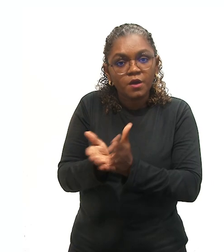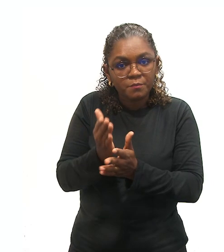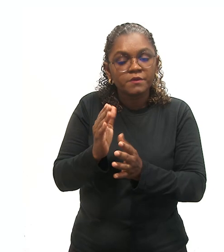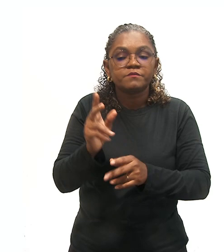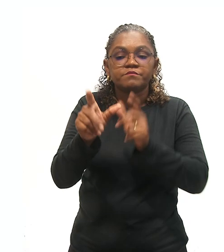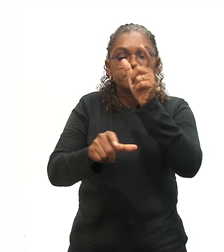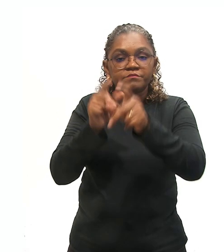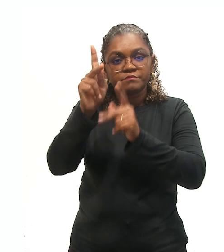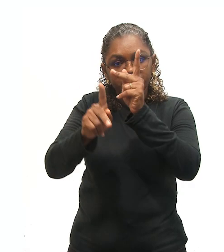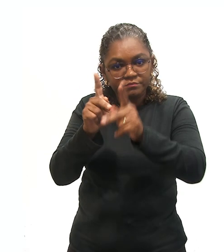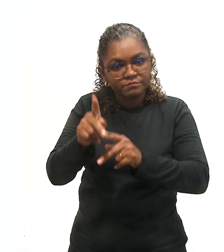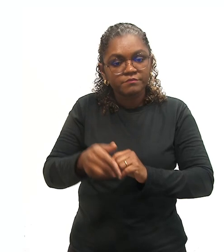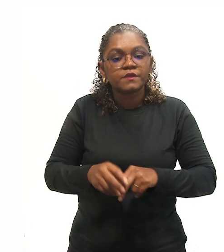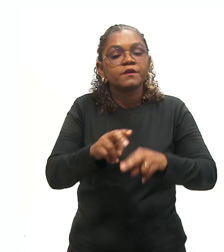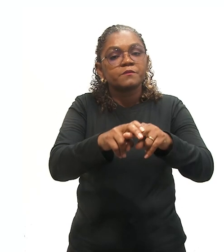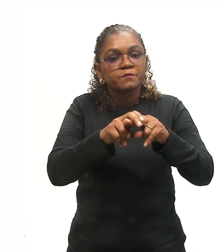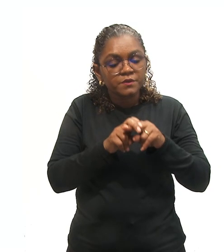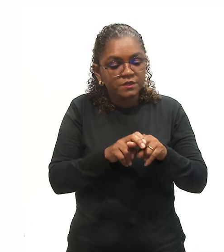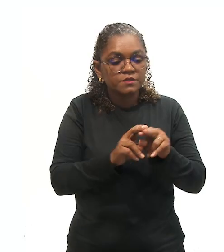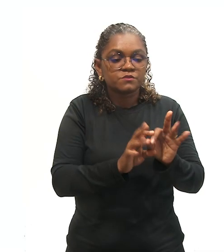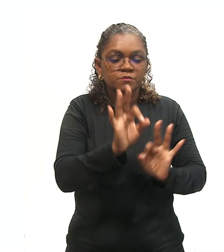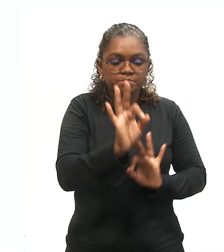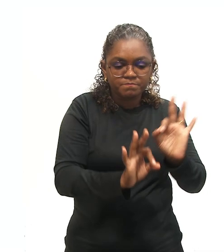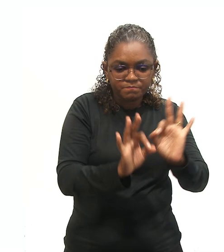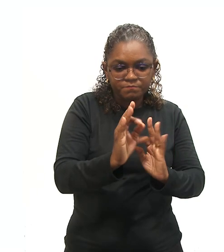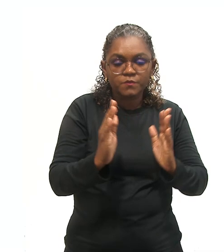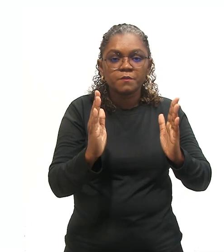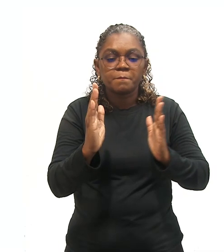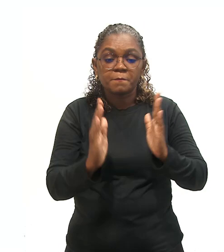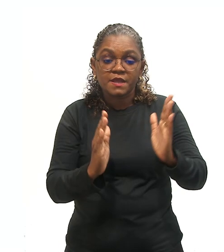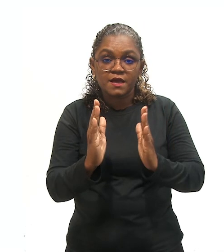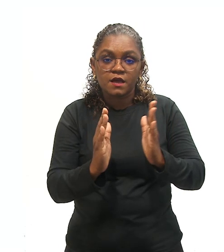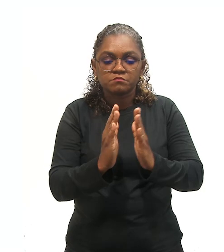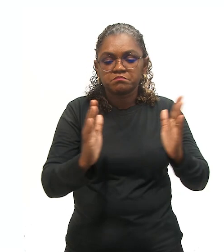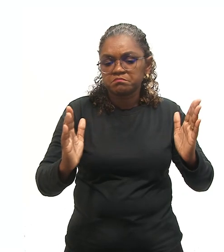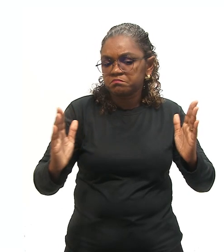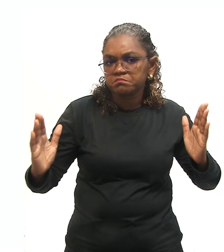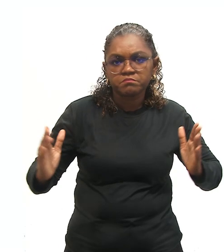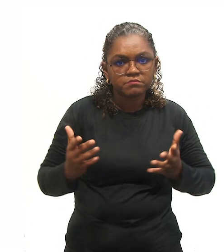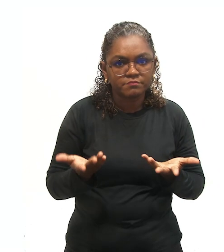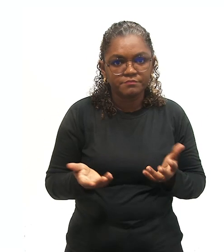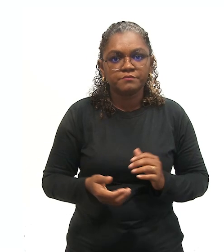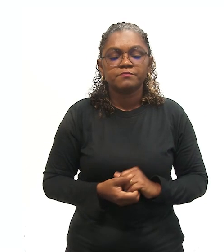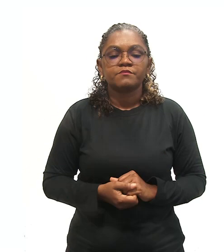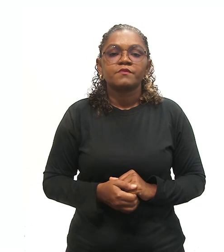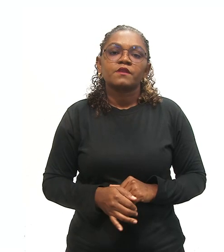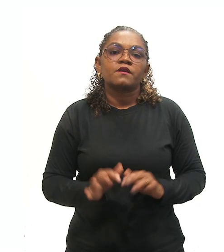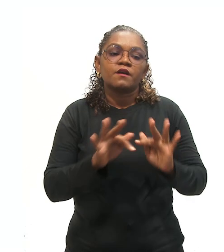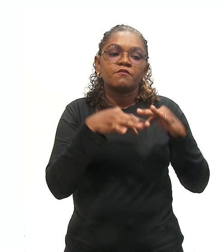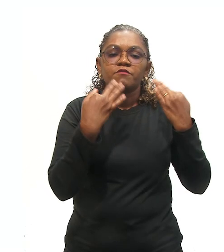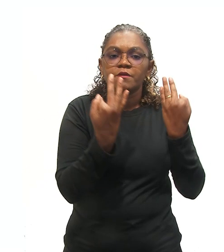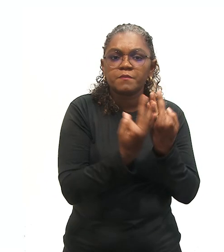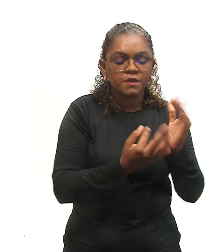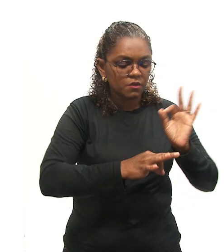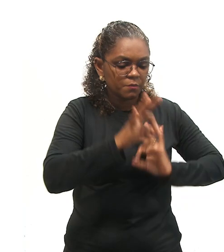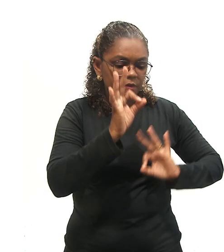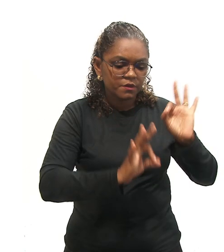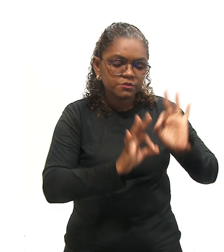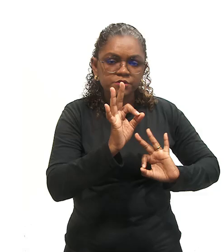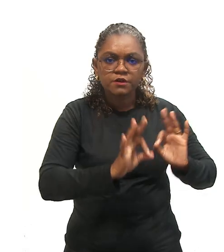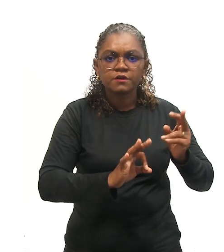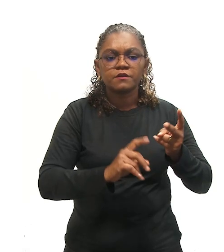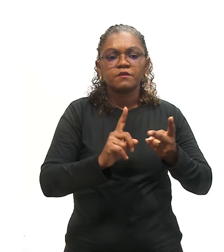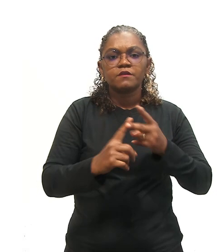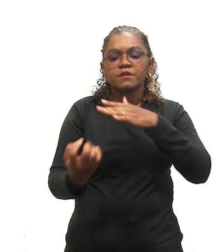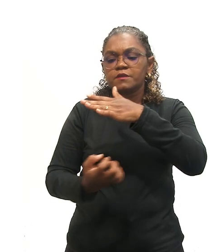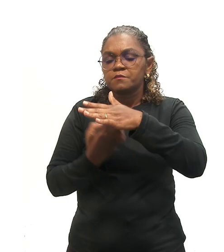possível o planejamento econômico a curto, médio e longo prazo dos agentes econômicos. As famílias conseguem se planejar melhor, as empresas não entram